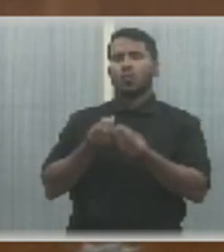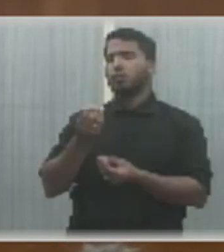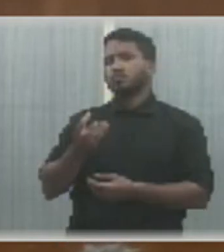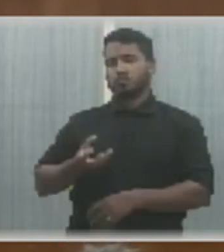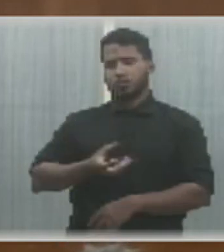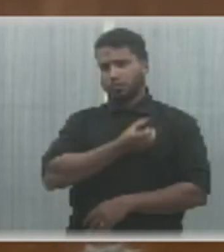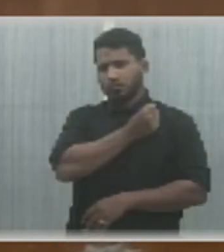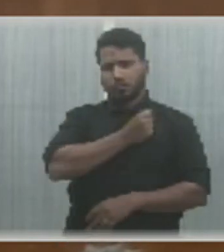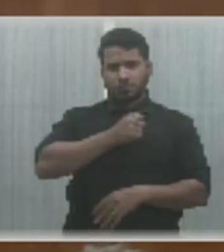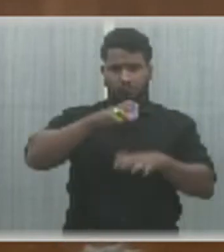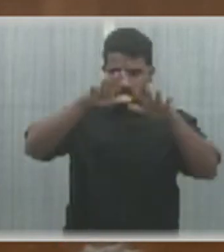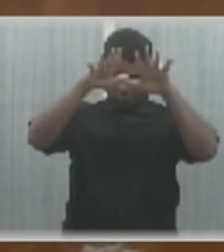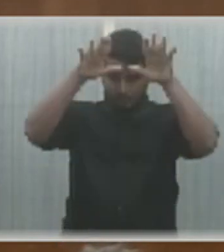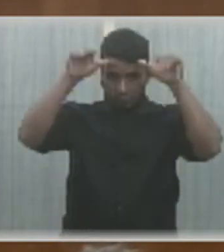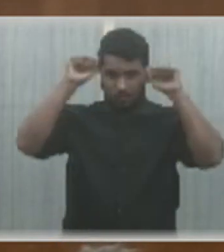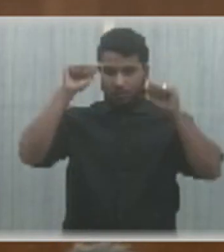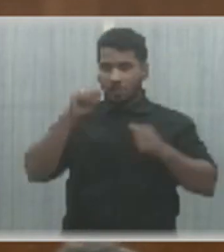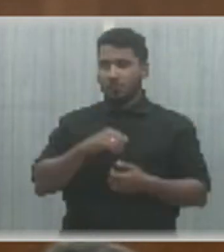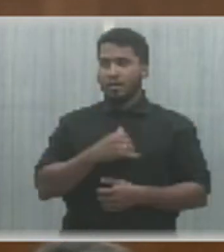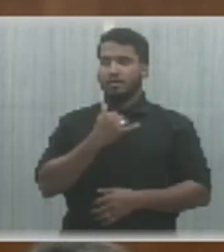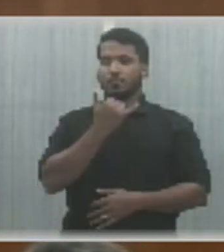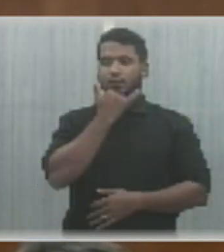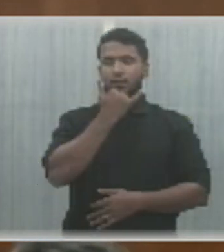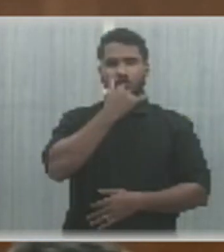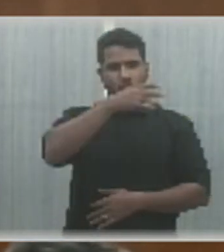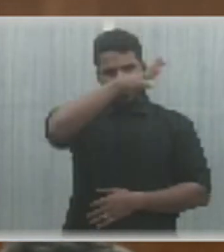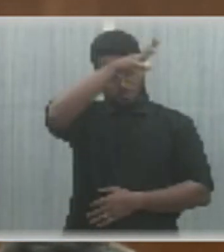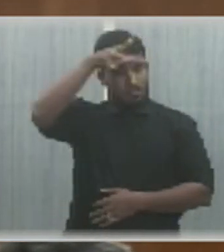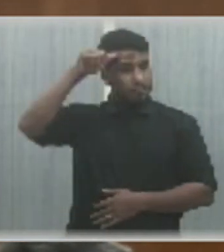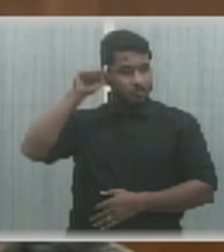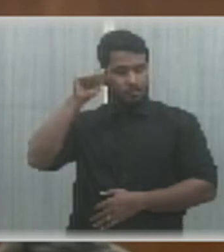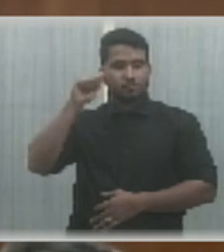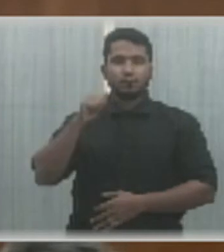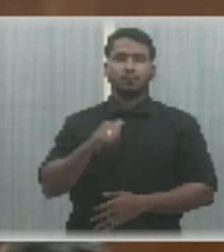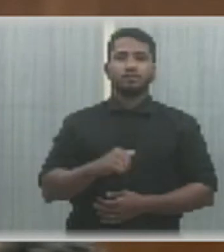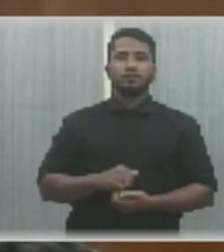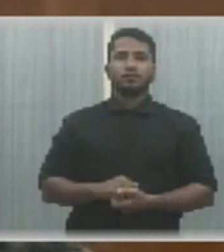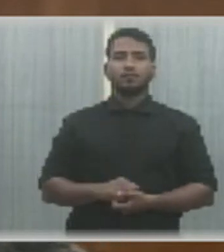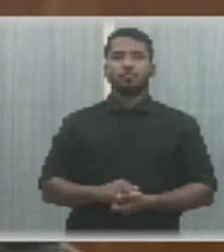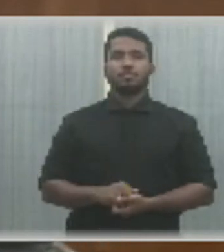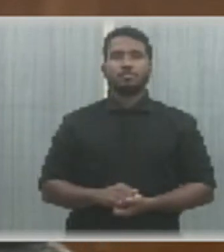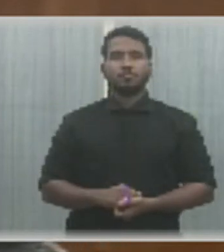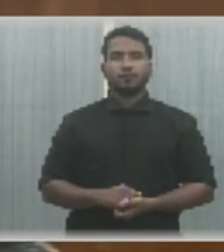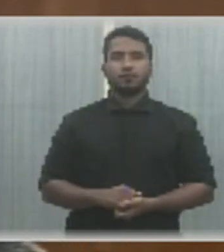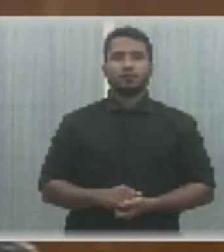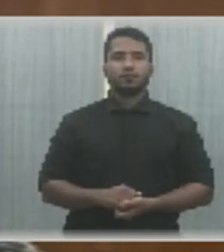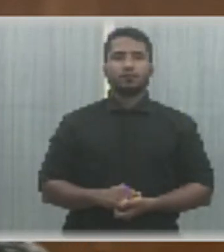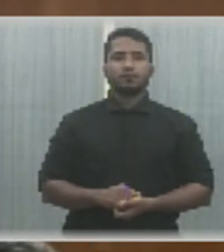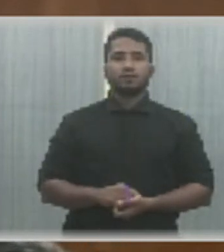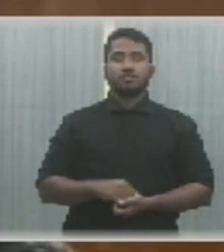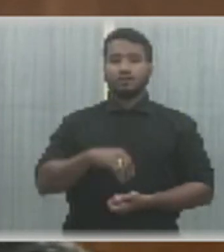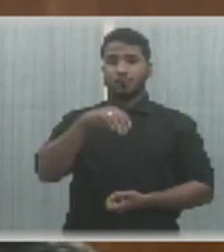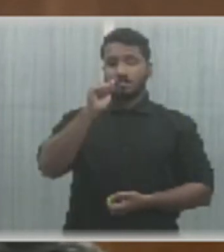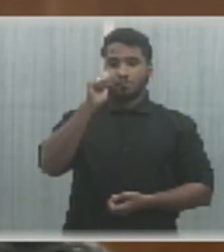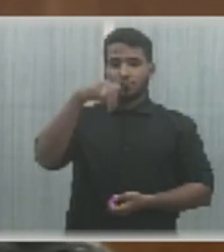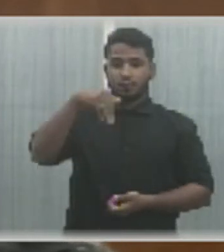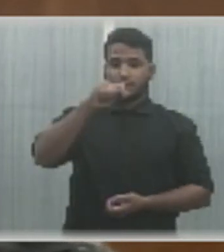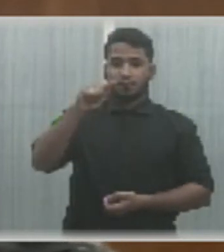Amazônia. E o Bruno, tanto o Bruno como o Dom Phillips, vinham sofrendo